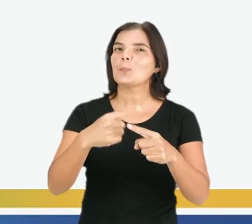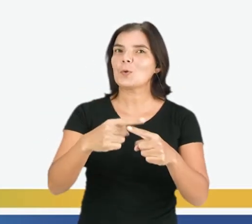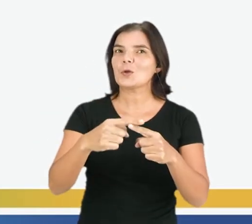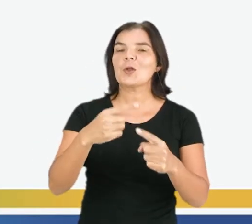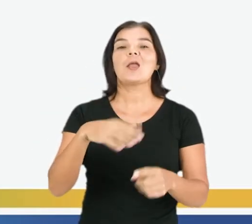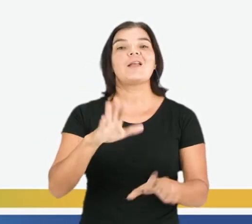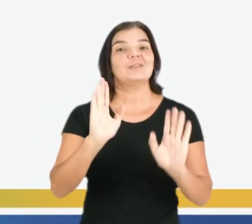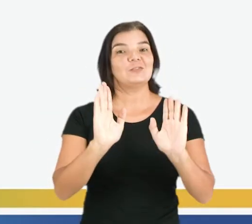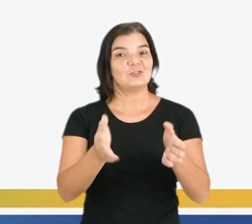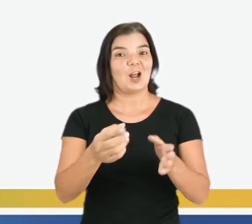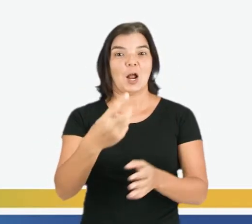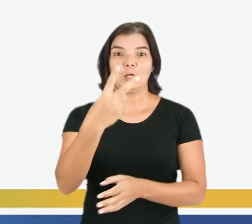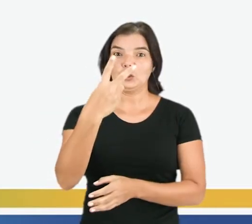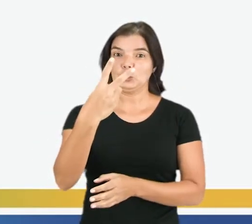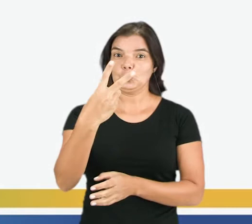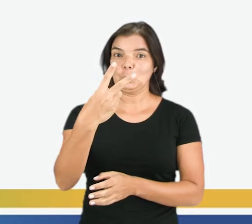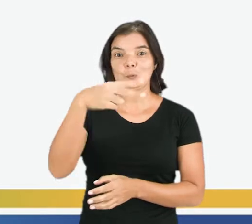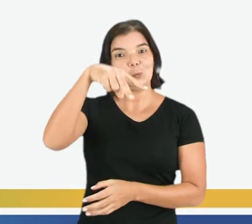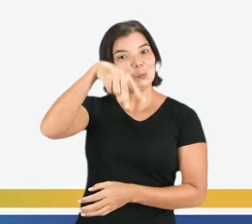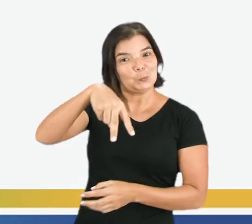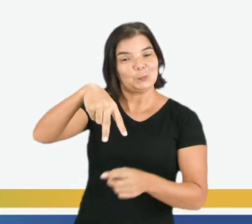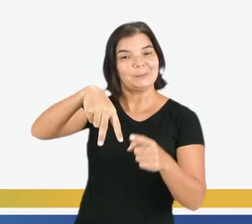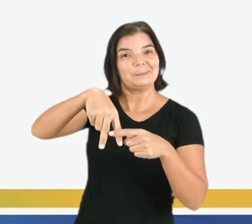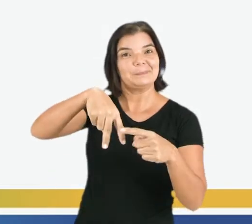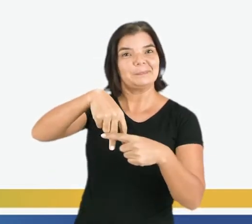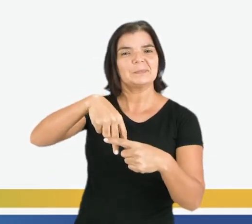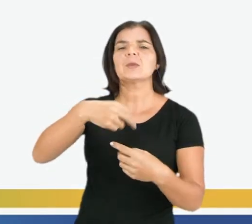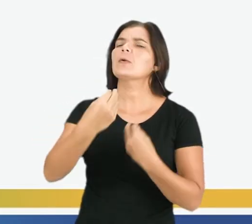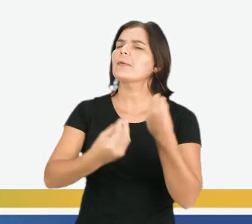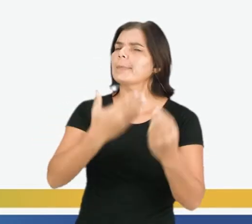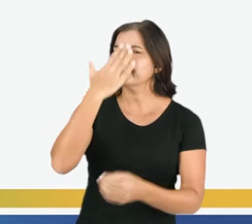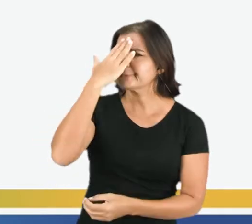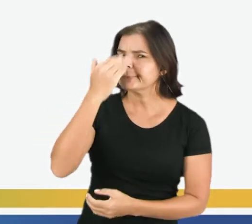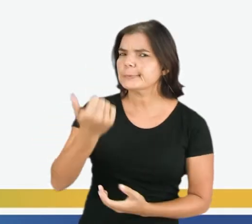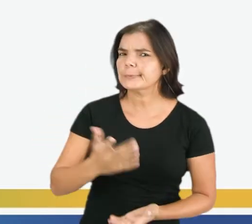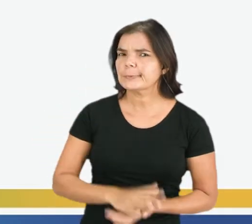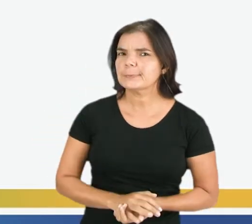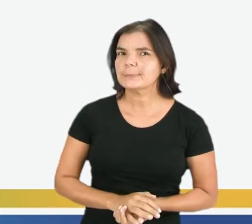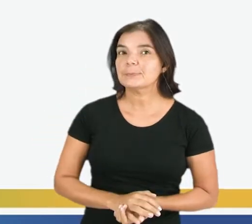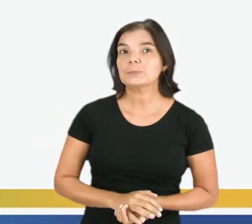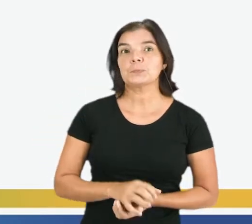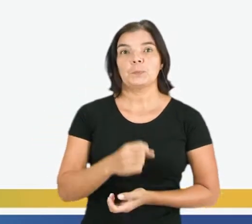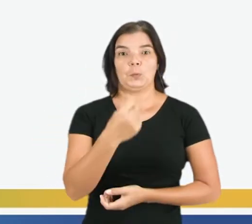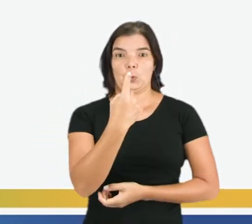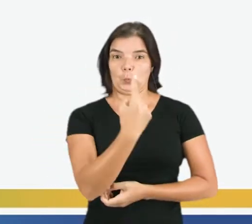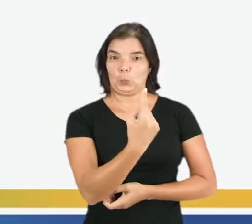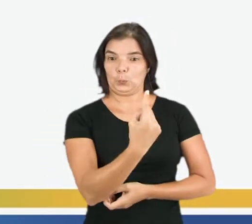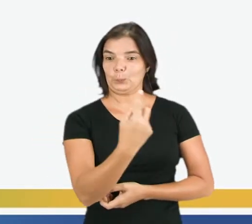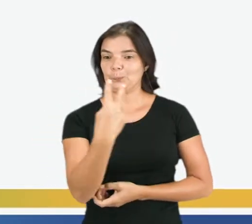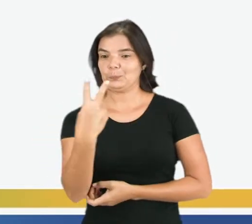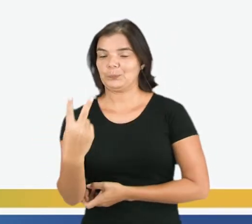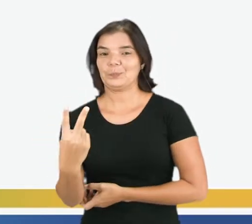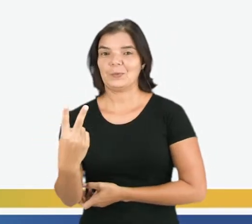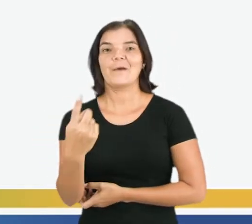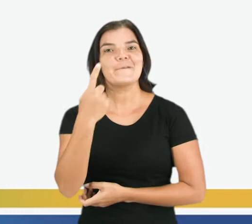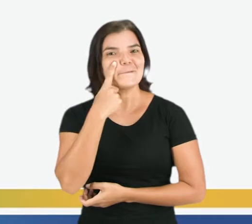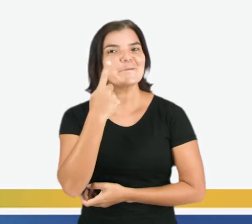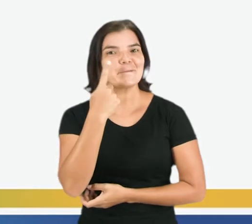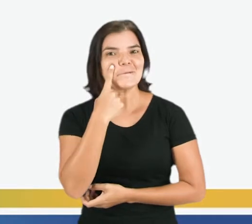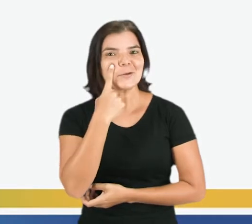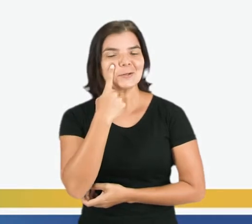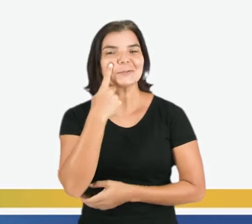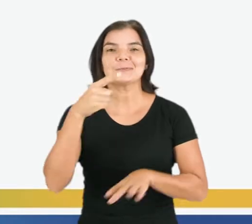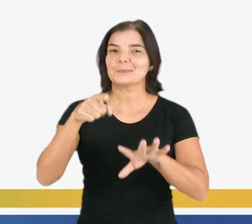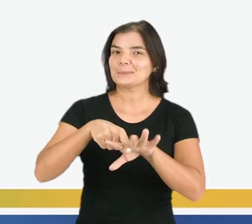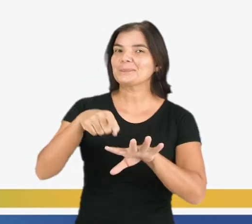o Manny tem 2 pés. Ah, é? E como sabe disso? 1, 2. Viram? 2